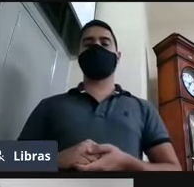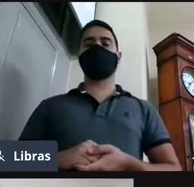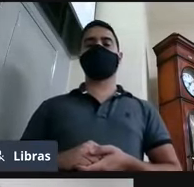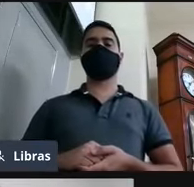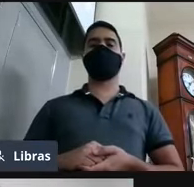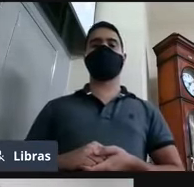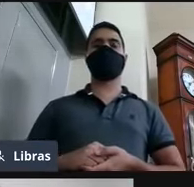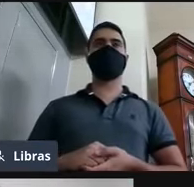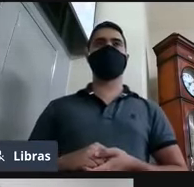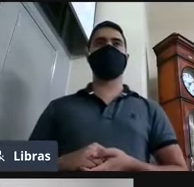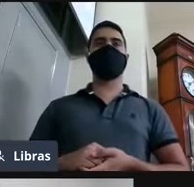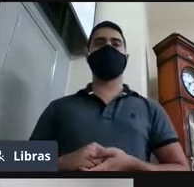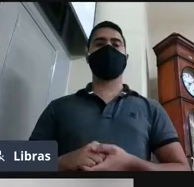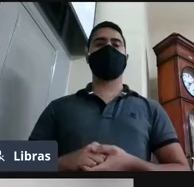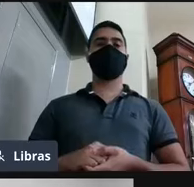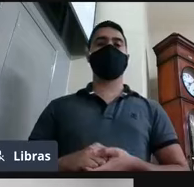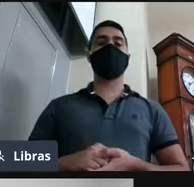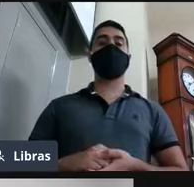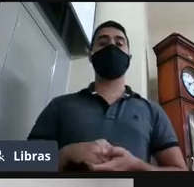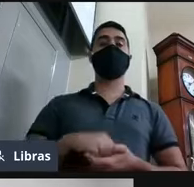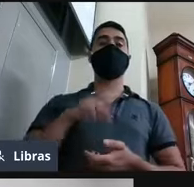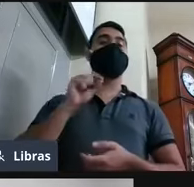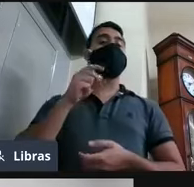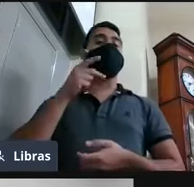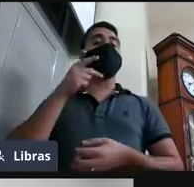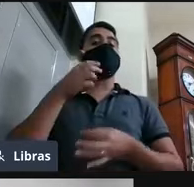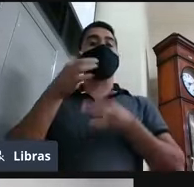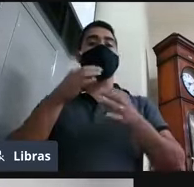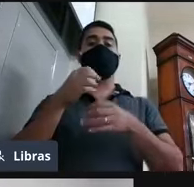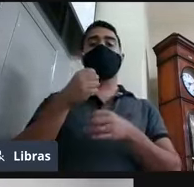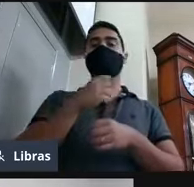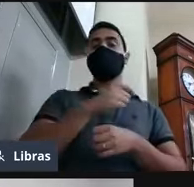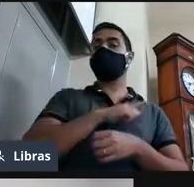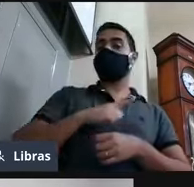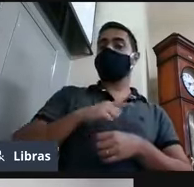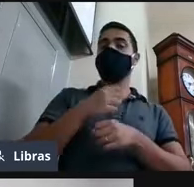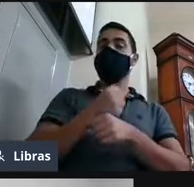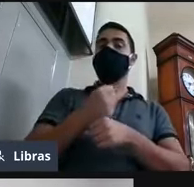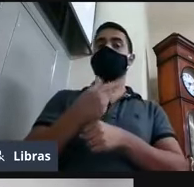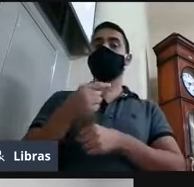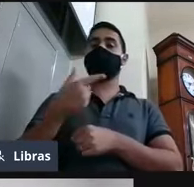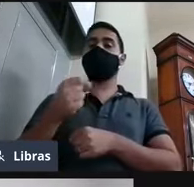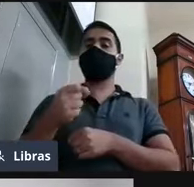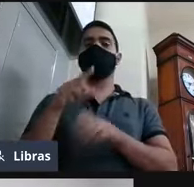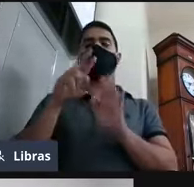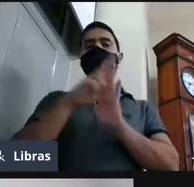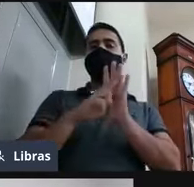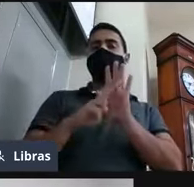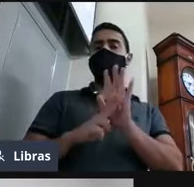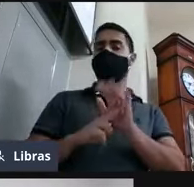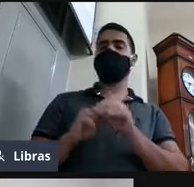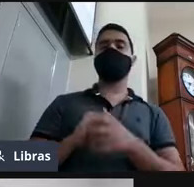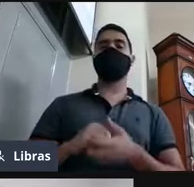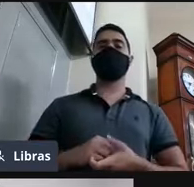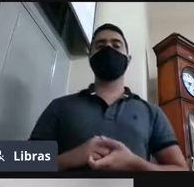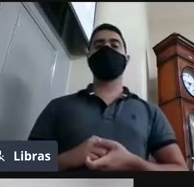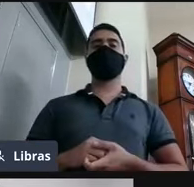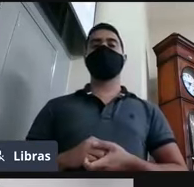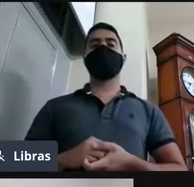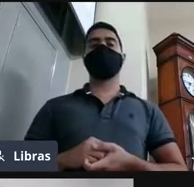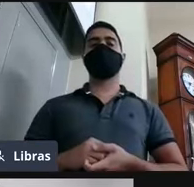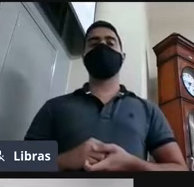exercício 2019. Quanto ao fato para as contas do governo 2020 a serem apresentados. Quanto às regras estabelecidas do fundo no FNDE, o